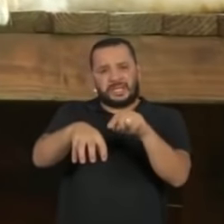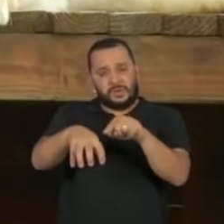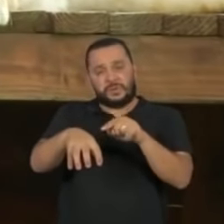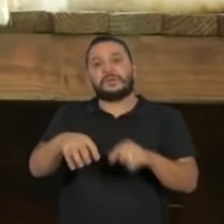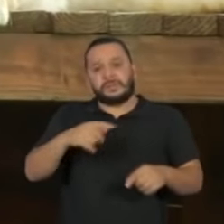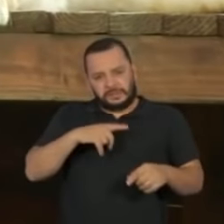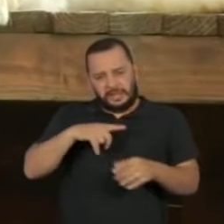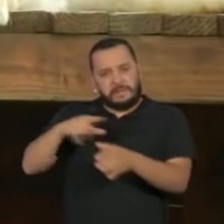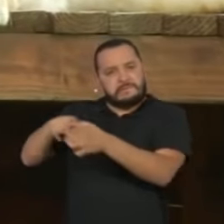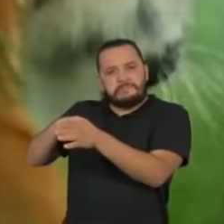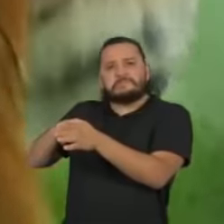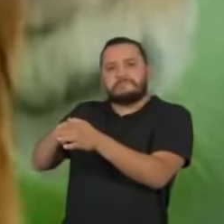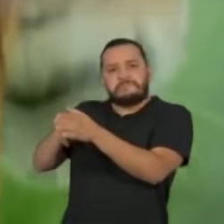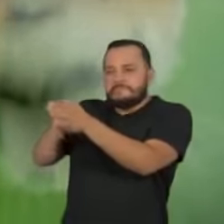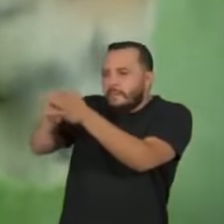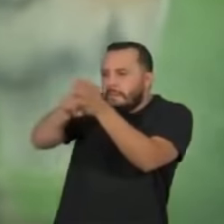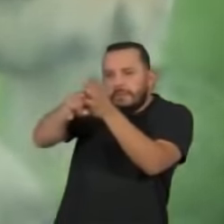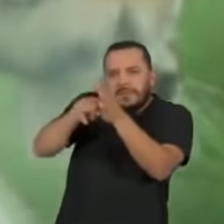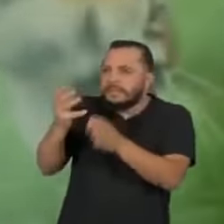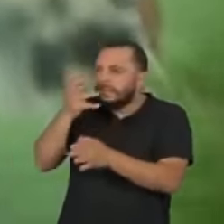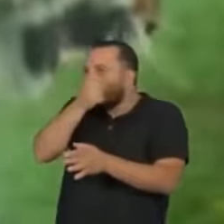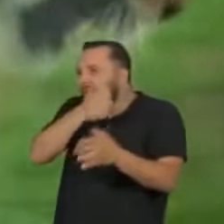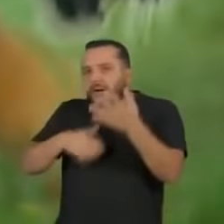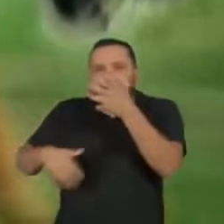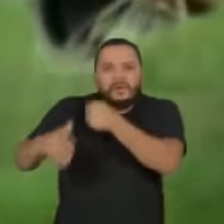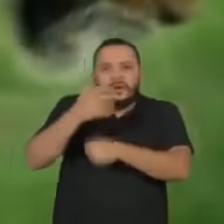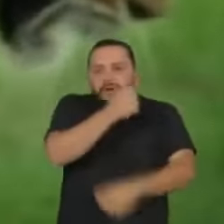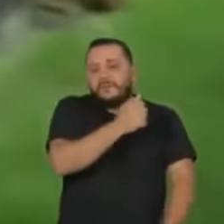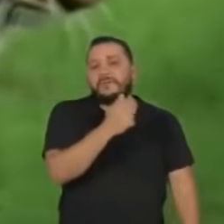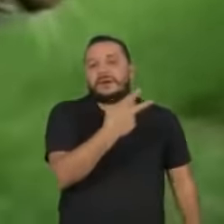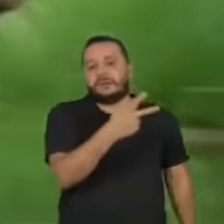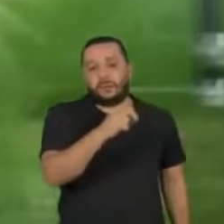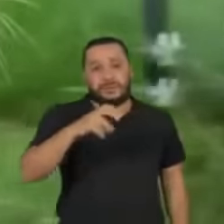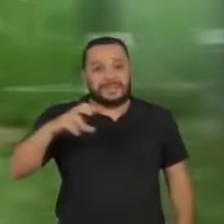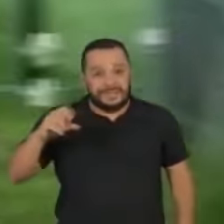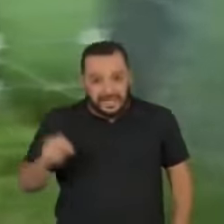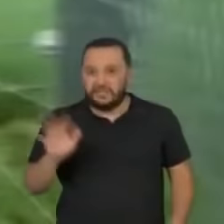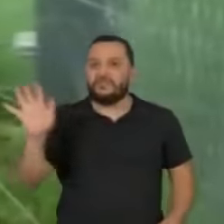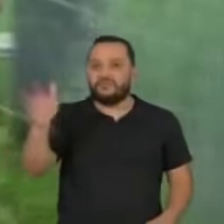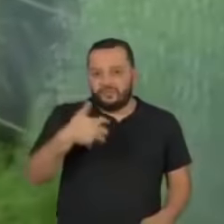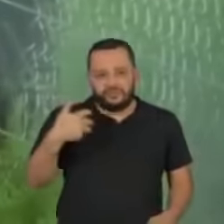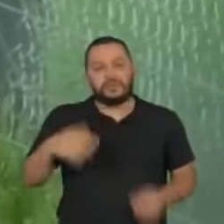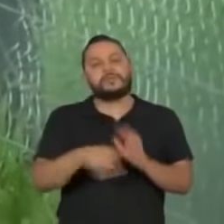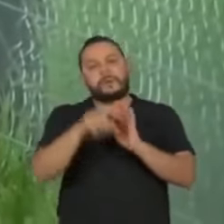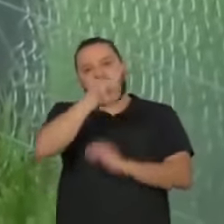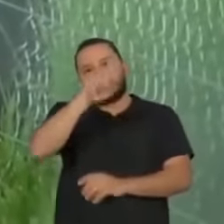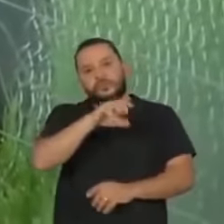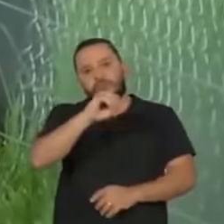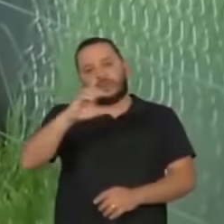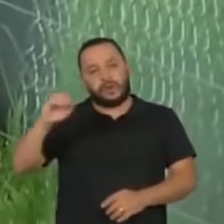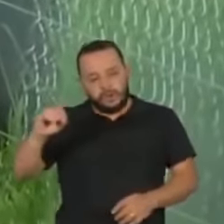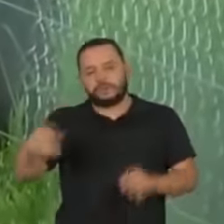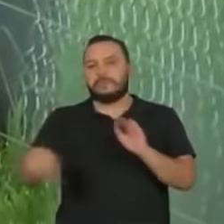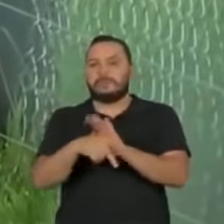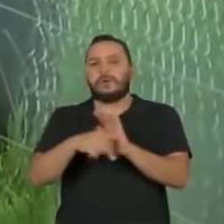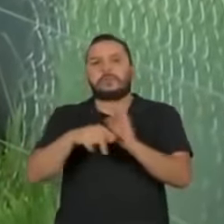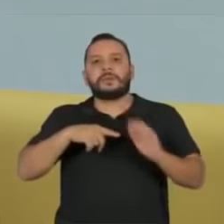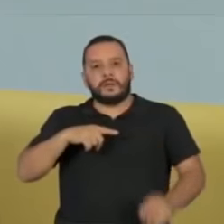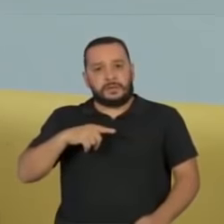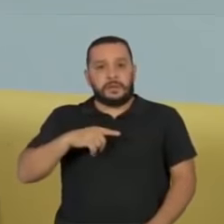mais operações parecidas, resgatando perto de 200 grandes felinos em zoológicos na Bolívia, Peru e